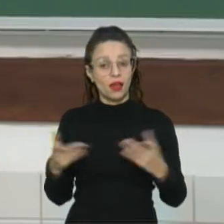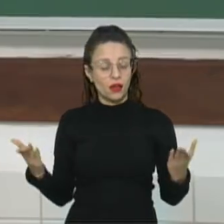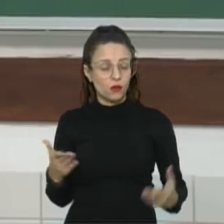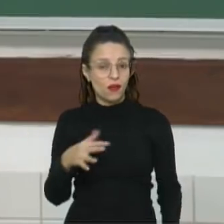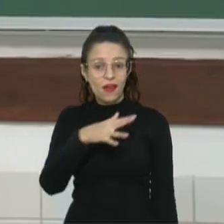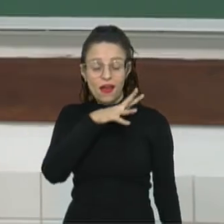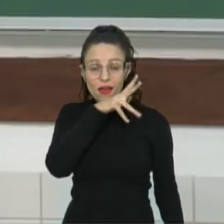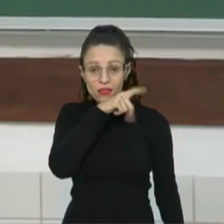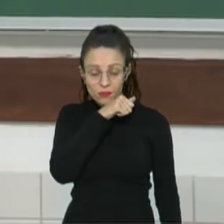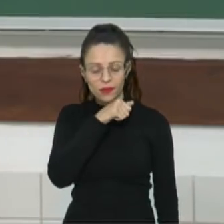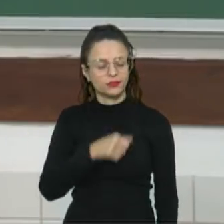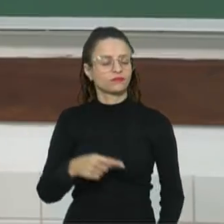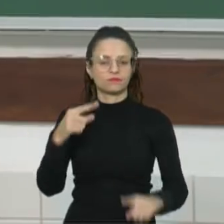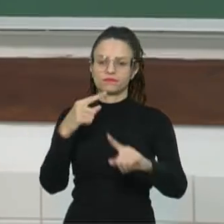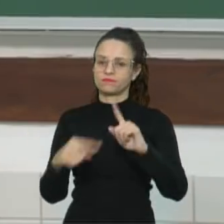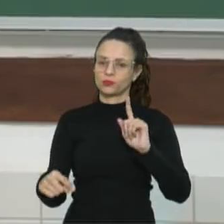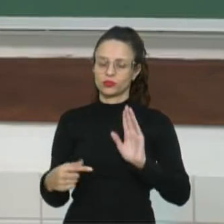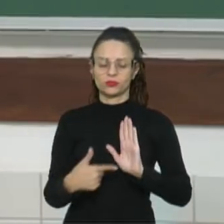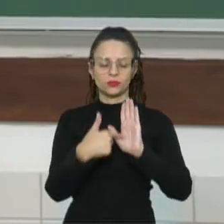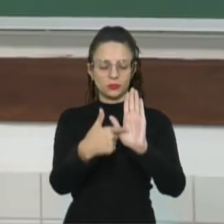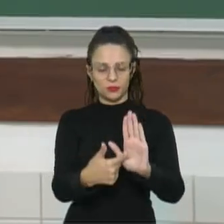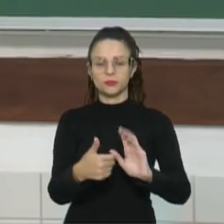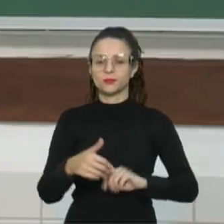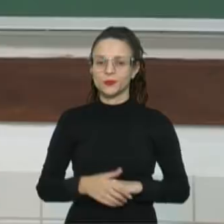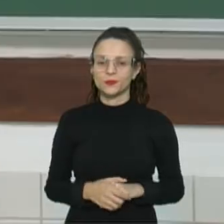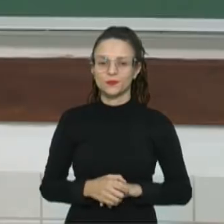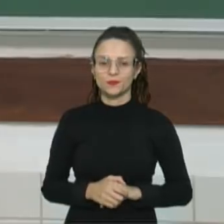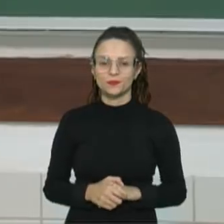que não são mais permitidos nas apresentações.